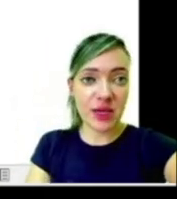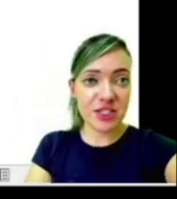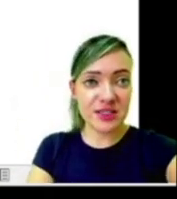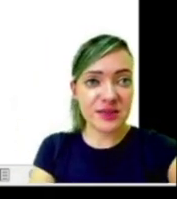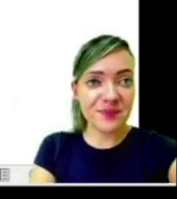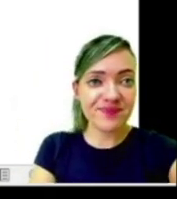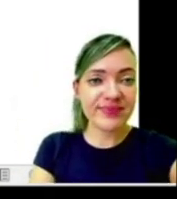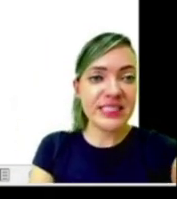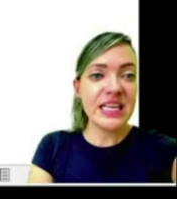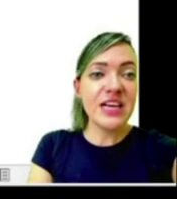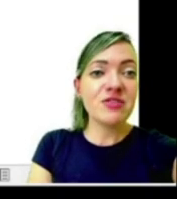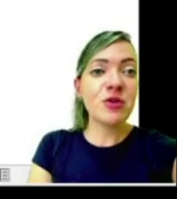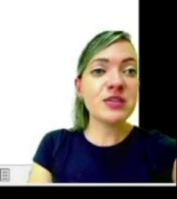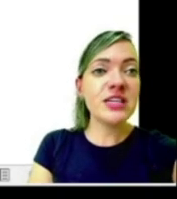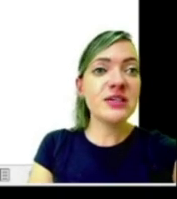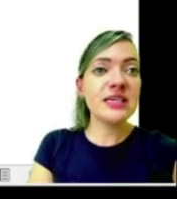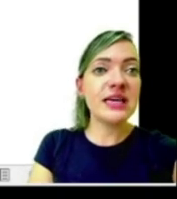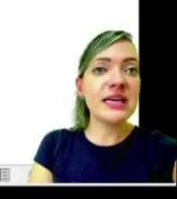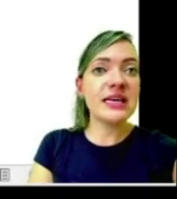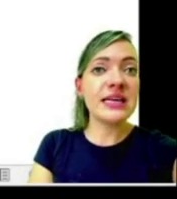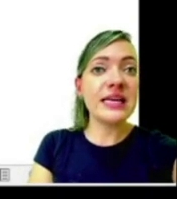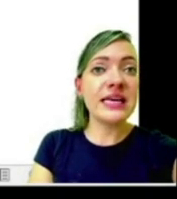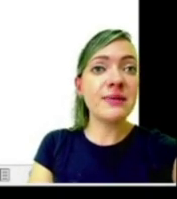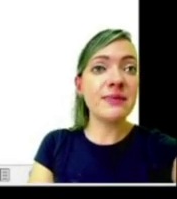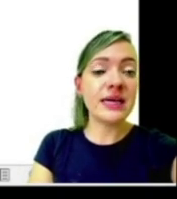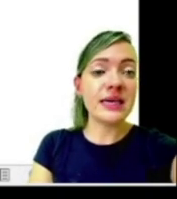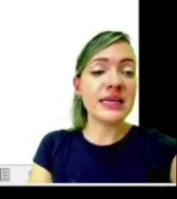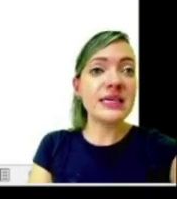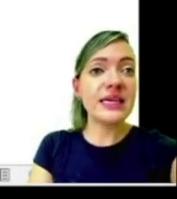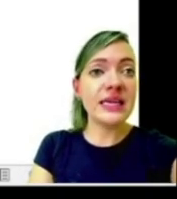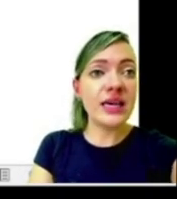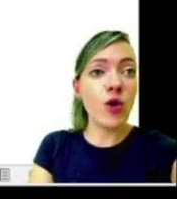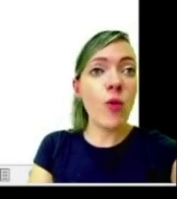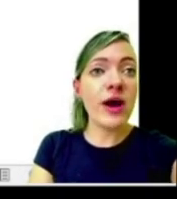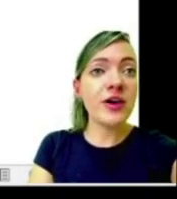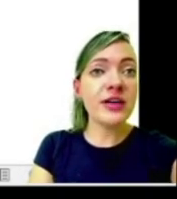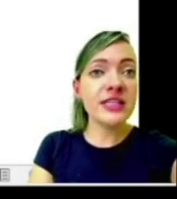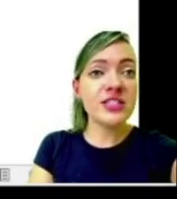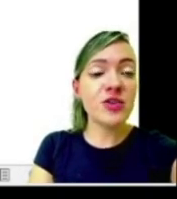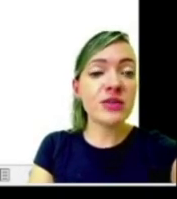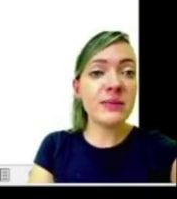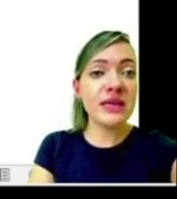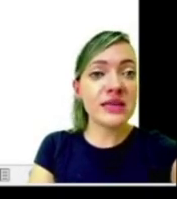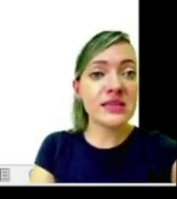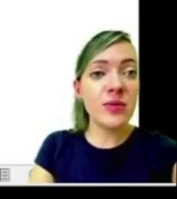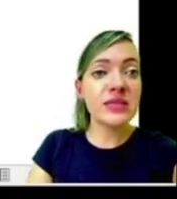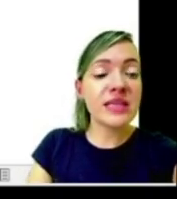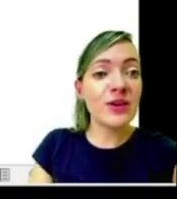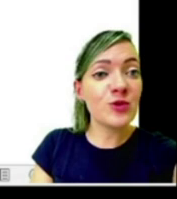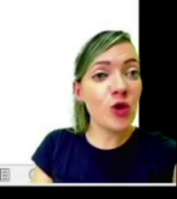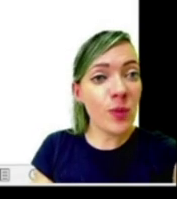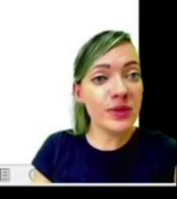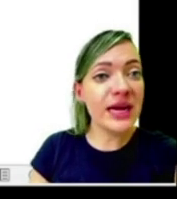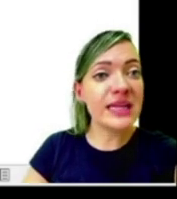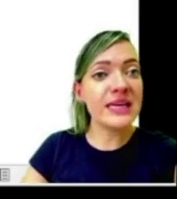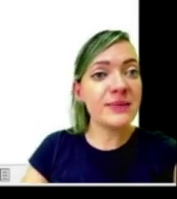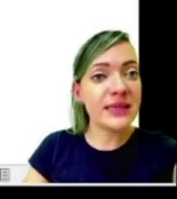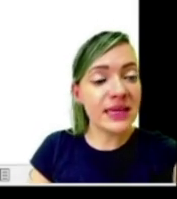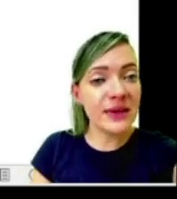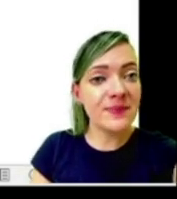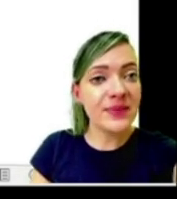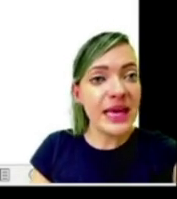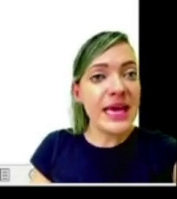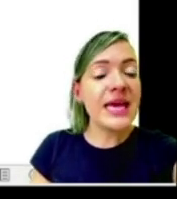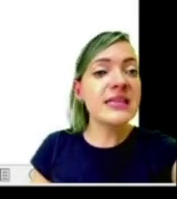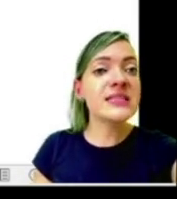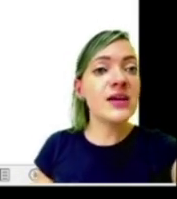plantas aquáticas. Voltando aqui, galera, lembra que o maior índice de contaminação está no topo da cadeia